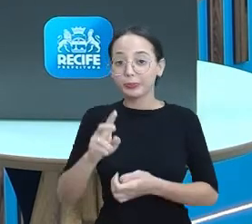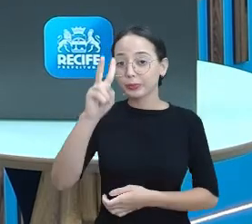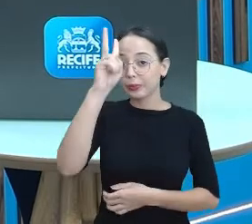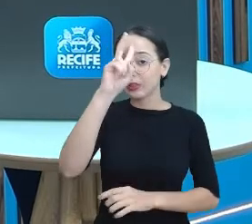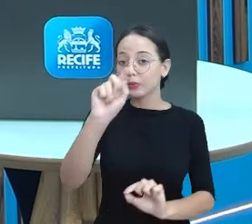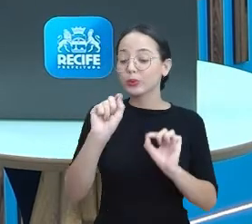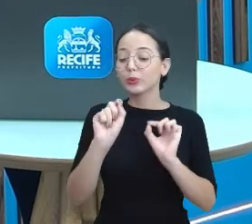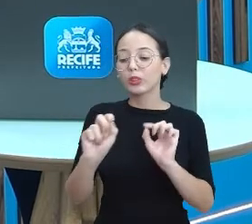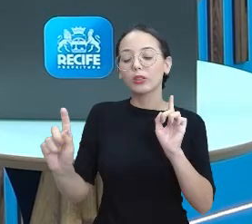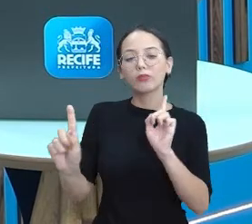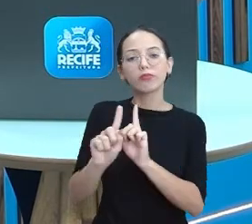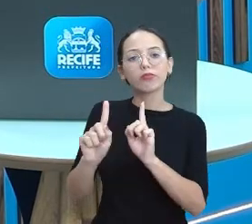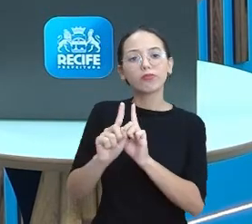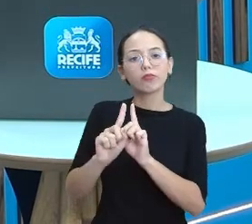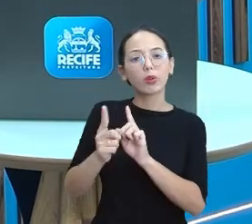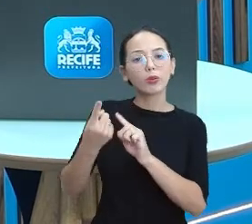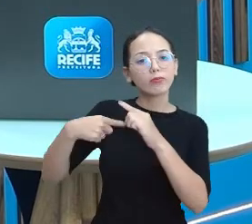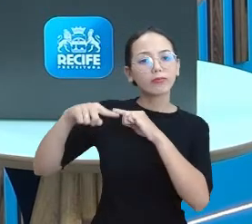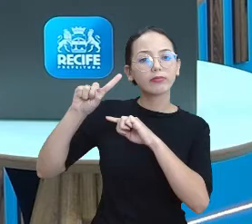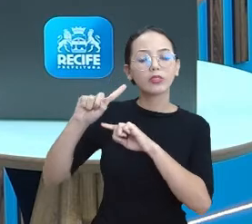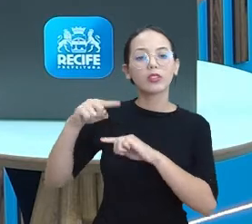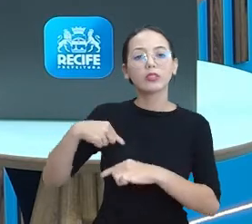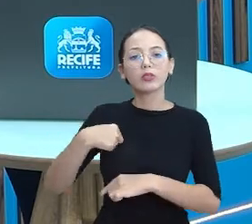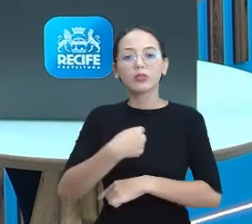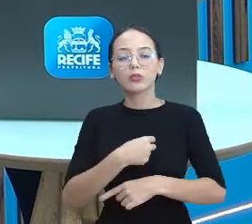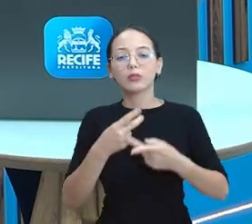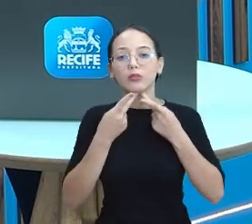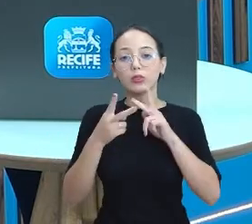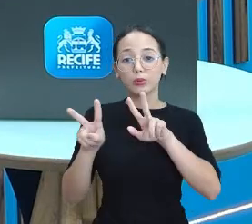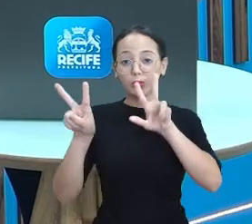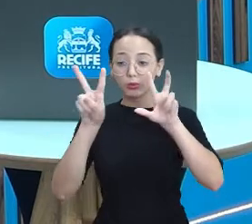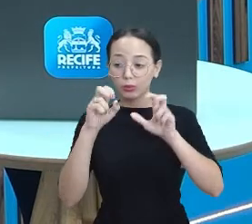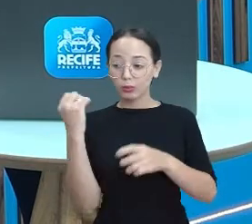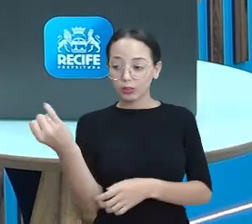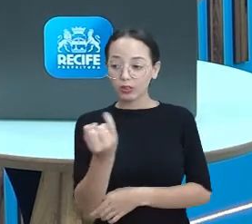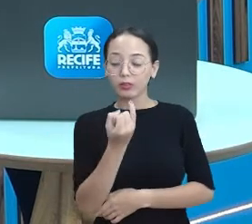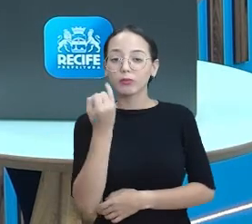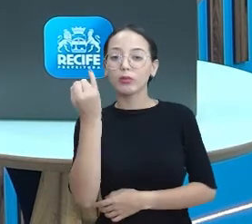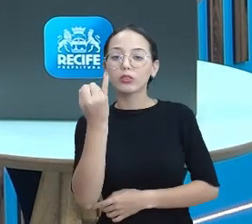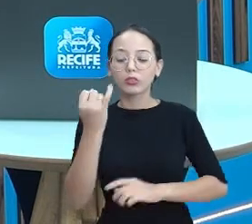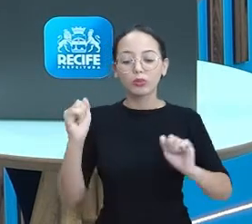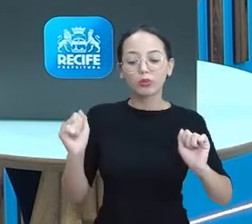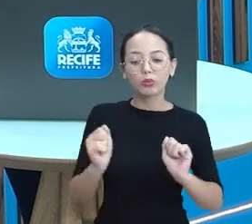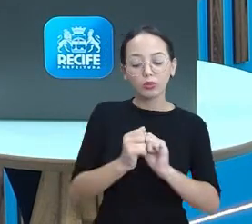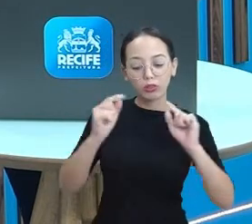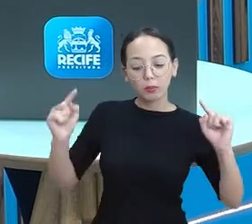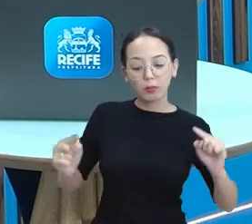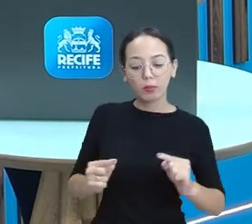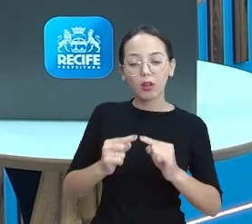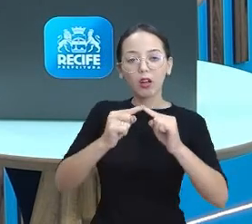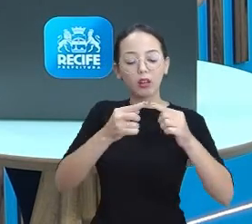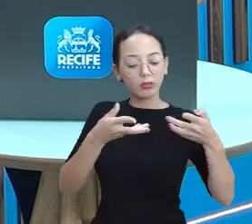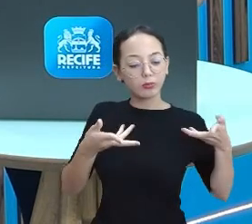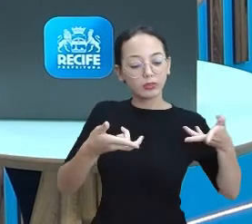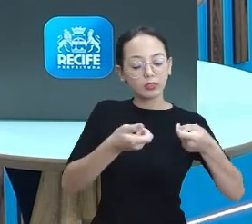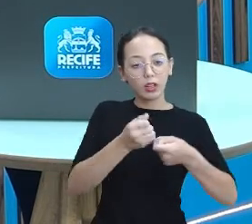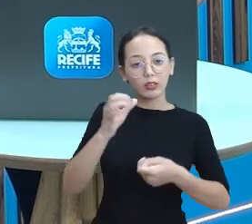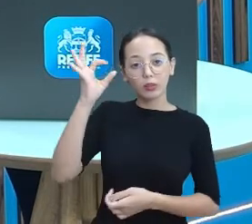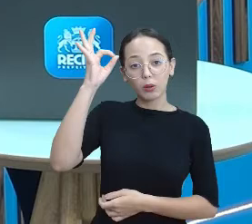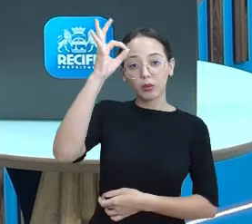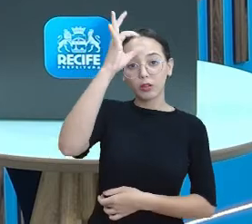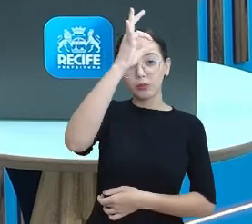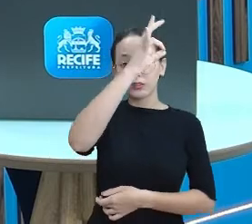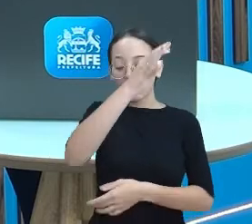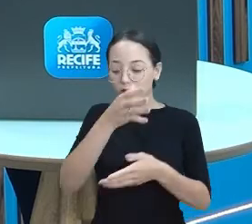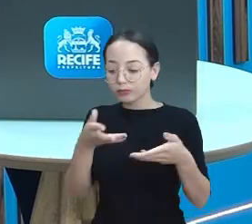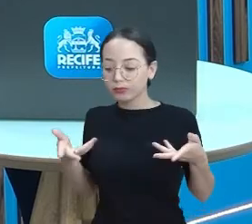que no nosso encontro anterior, a gente conversou sobre a importância da junção das habilidades cognitivas junto